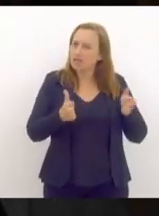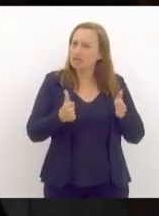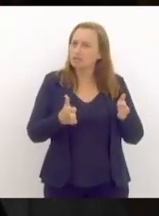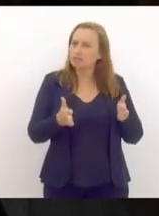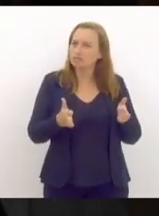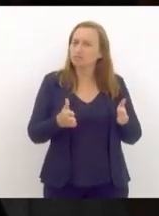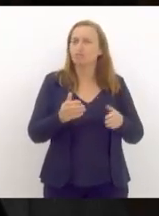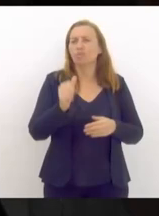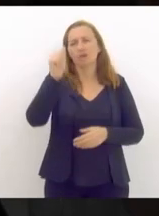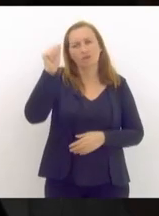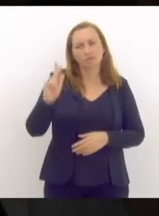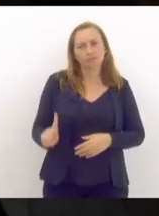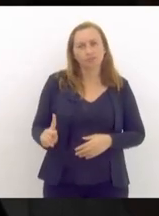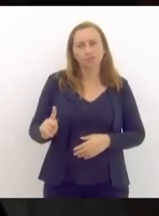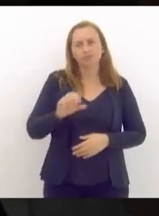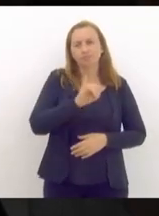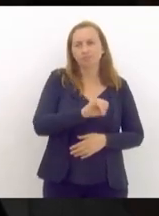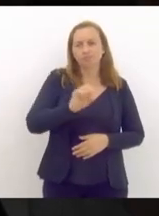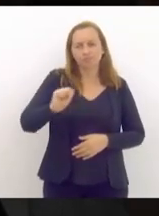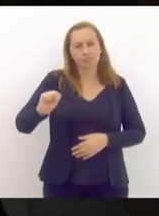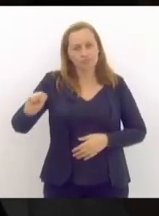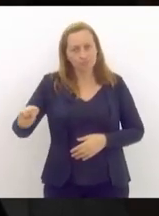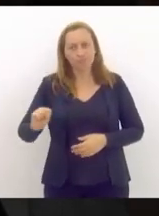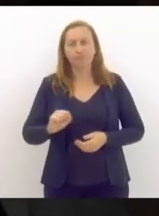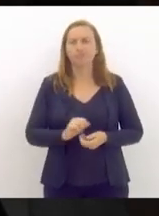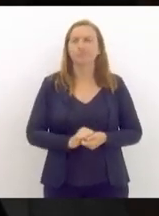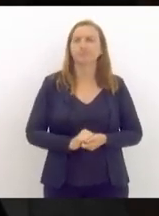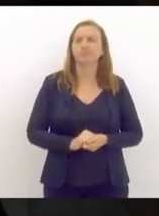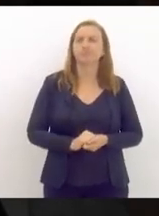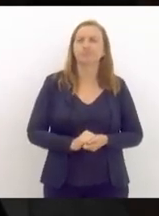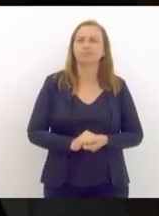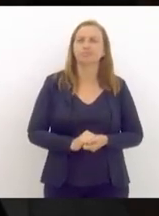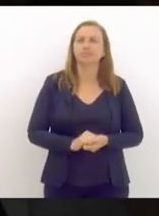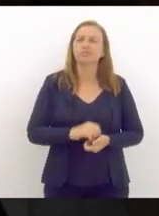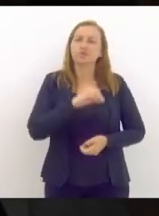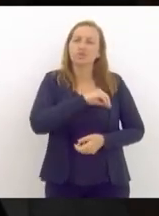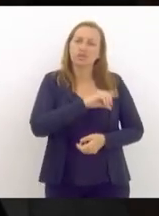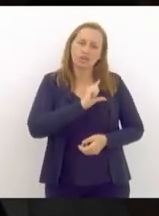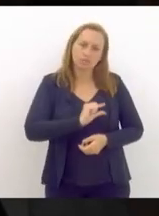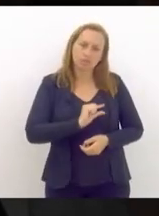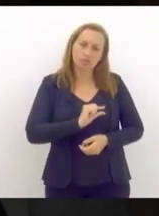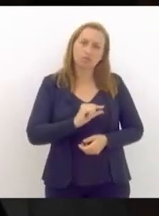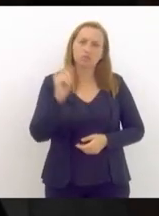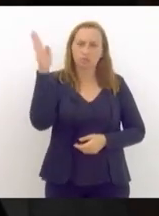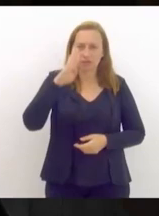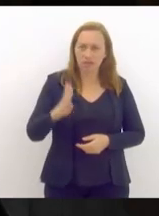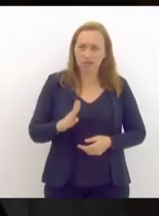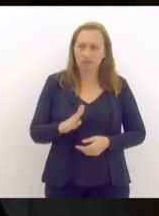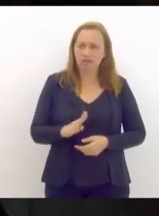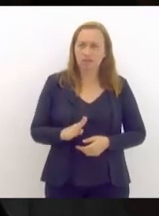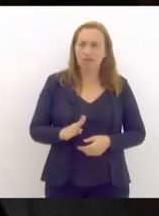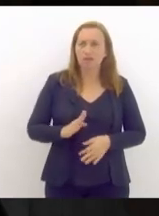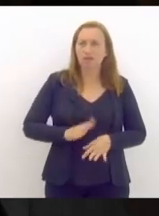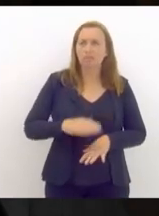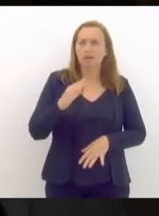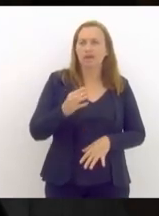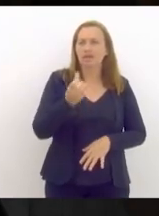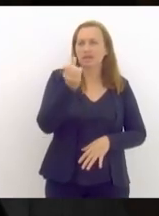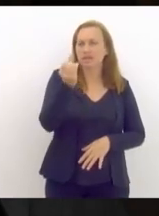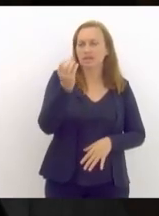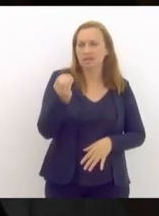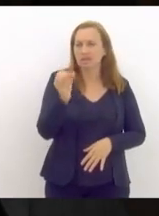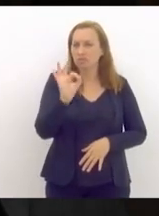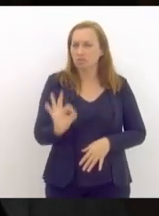os aposentados do INSS, nesse período, o salário mínimo no Brasil aumentou mais de